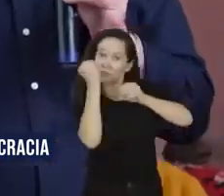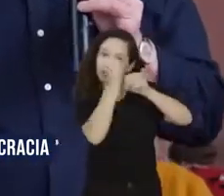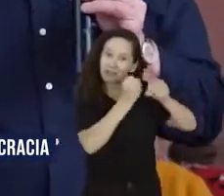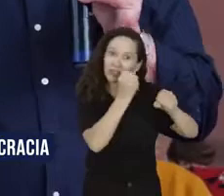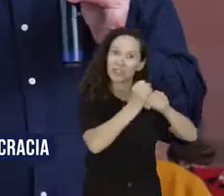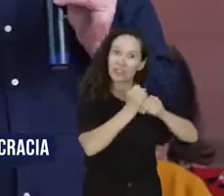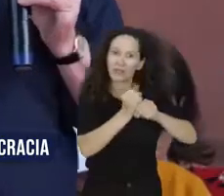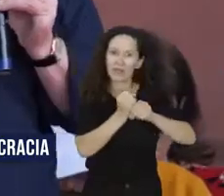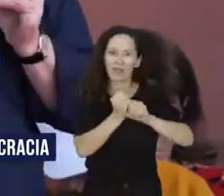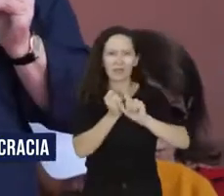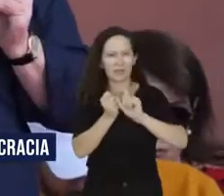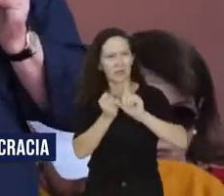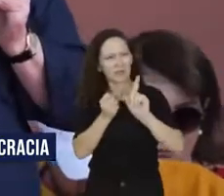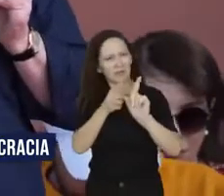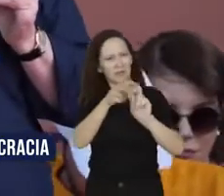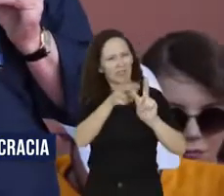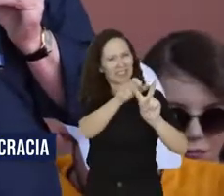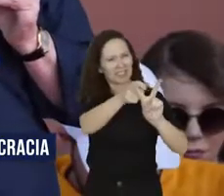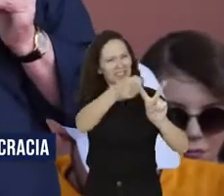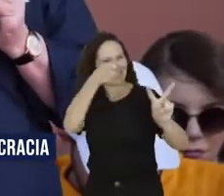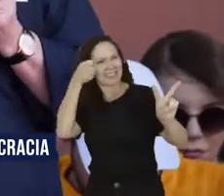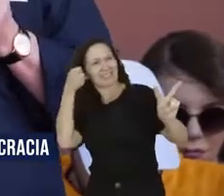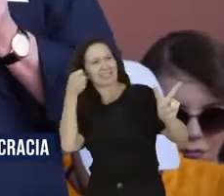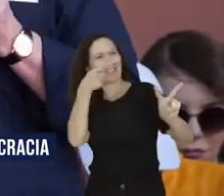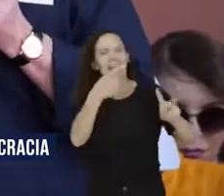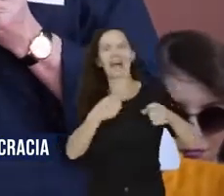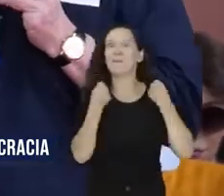mamona. Era uma guerra pesada, ou seja,